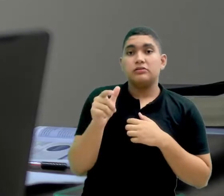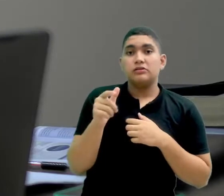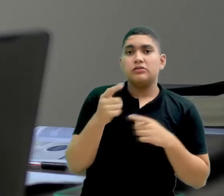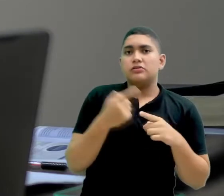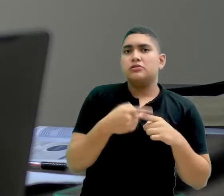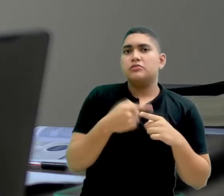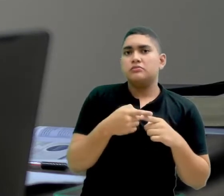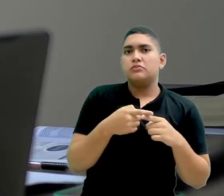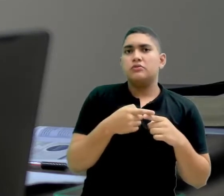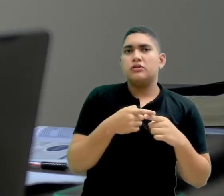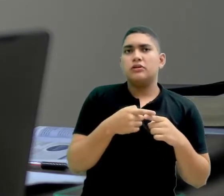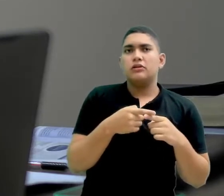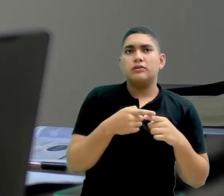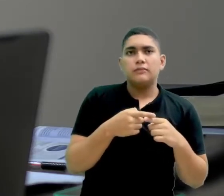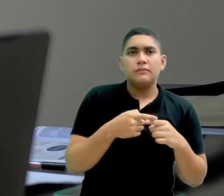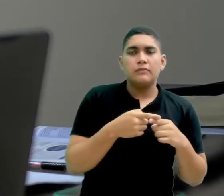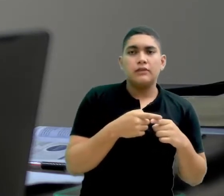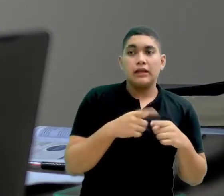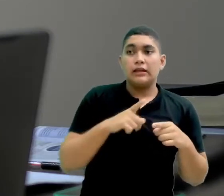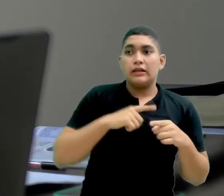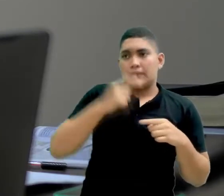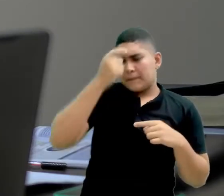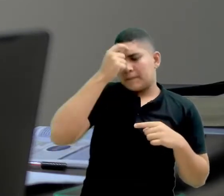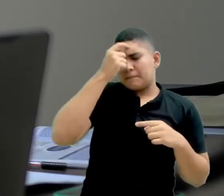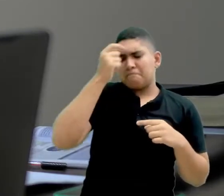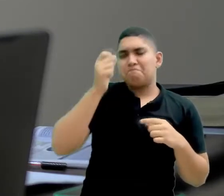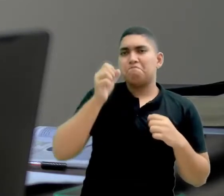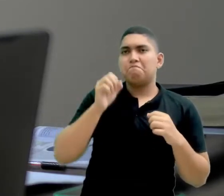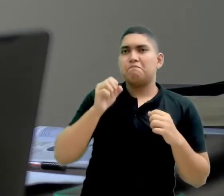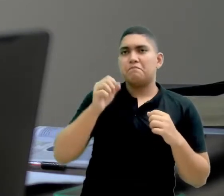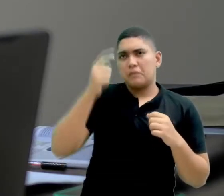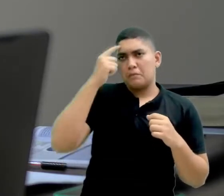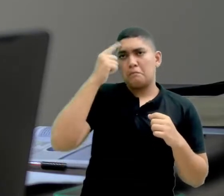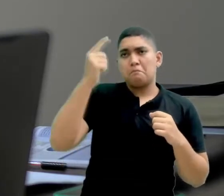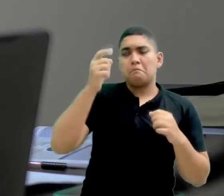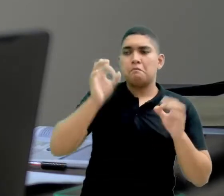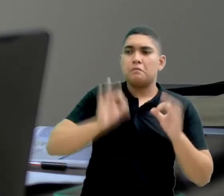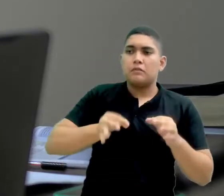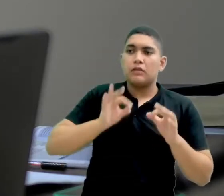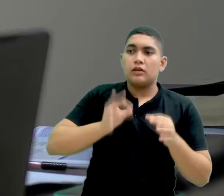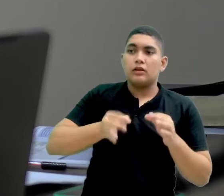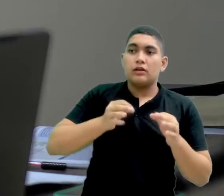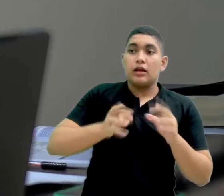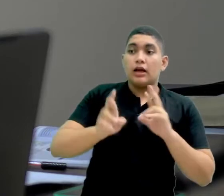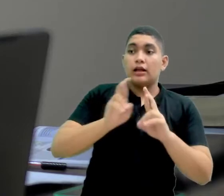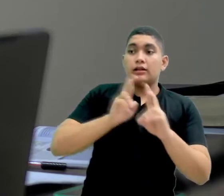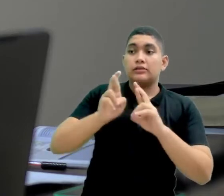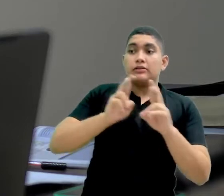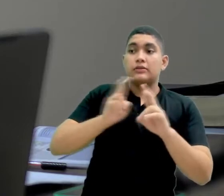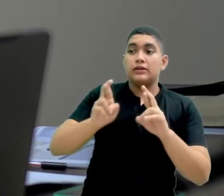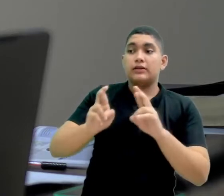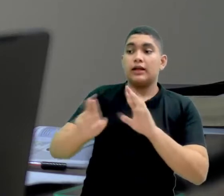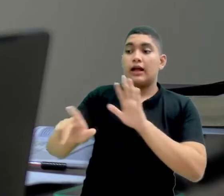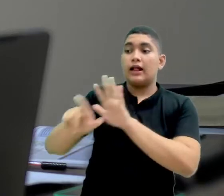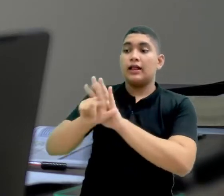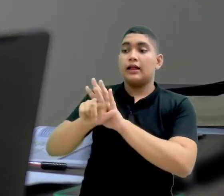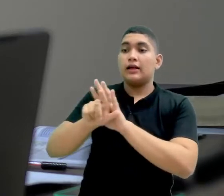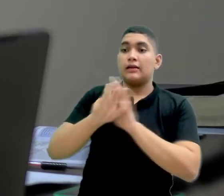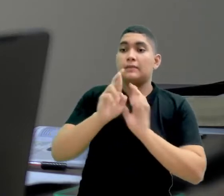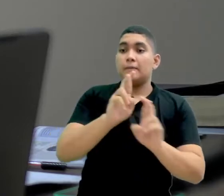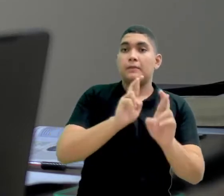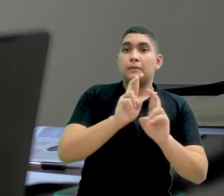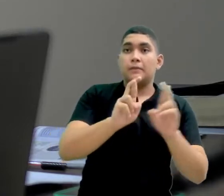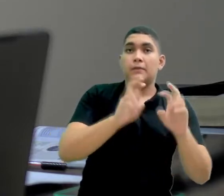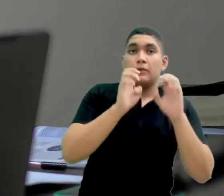A correta compreensão da relação entre a lei e o Evangelho, né? Diácono Genilson, o